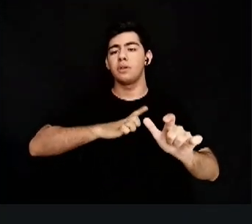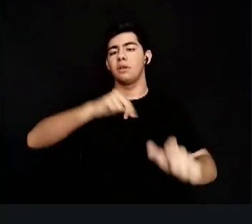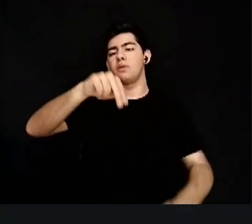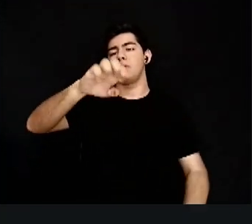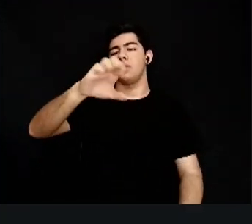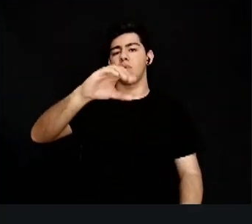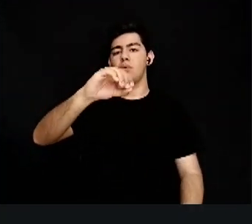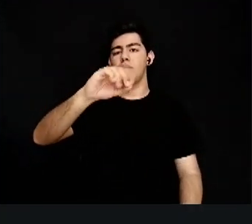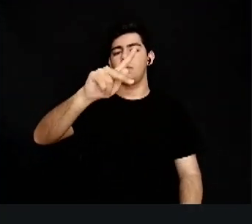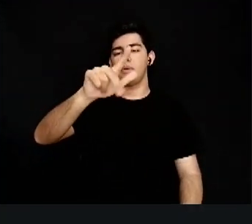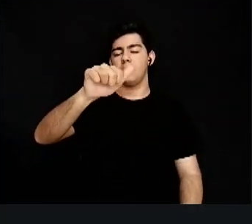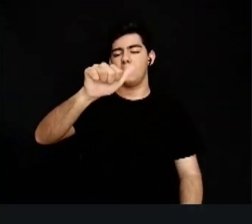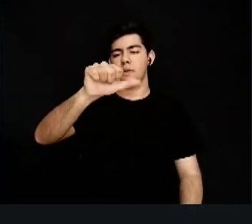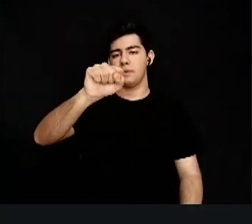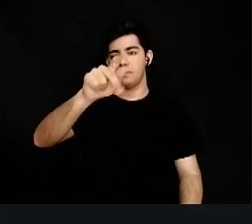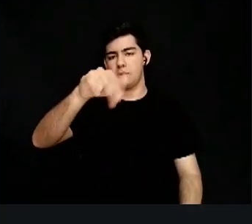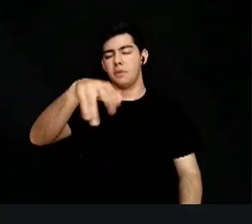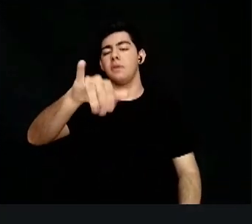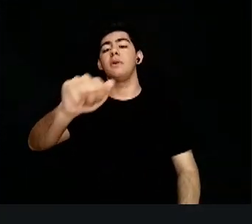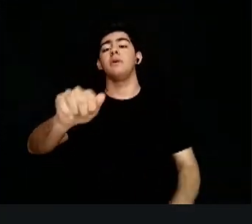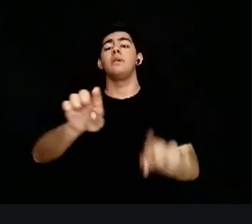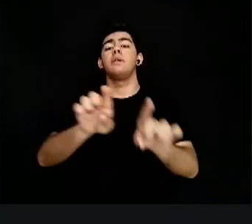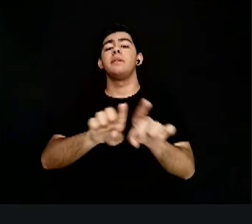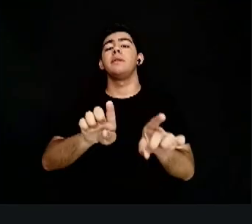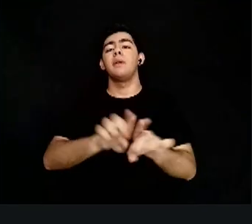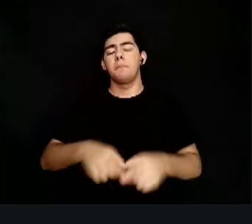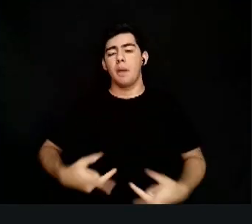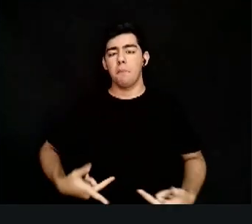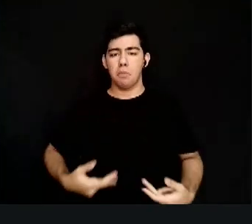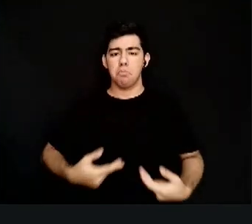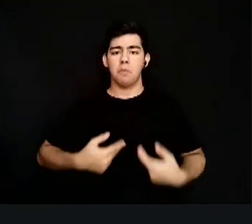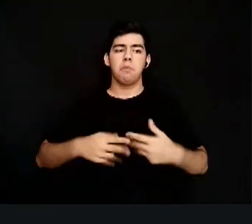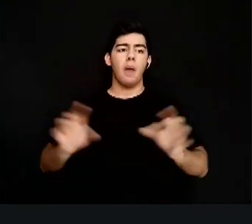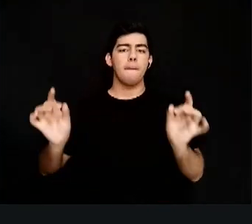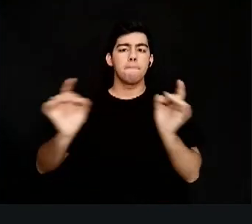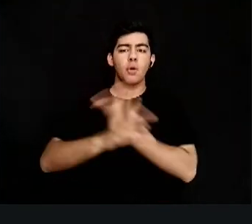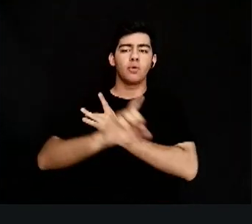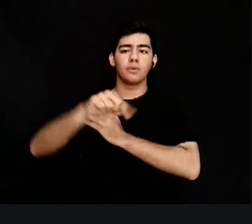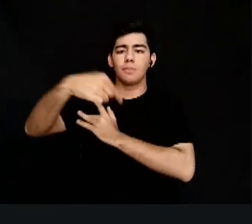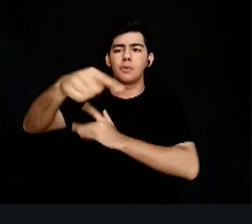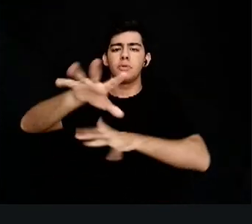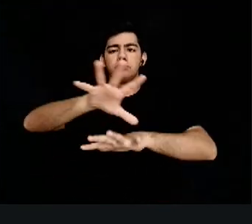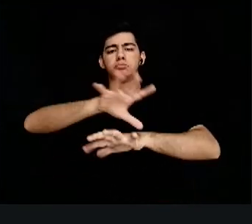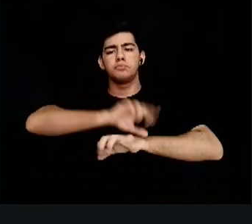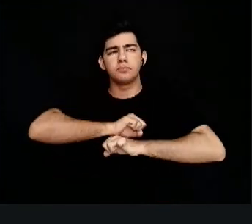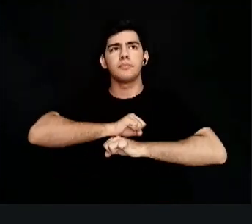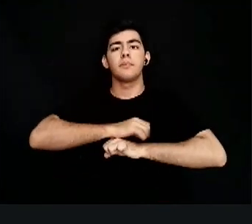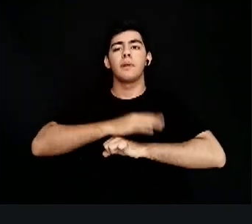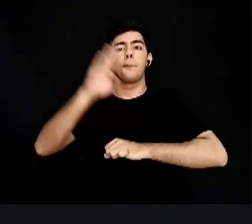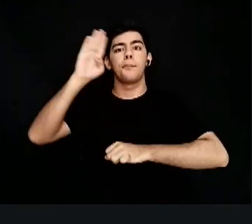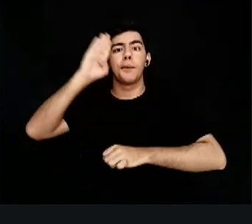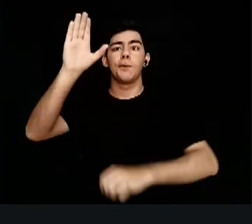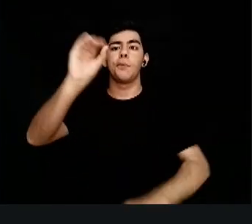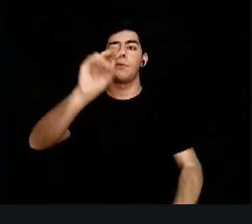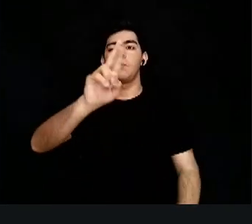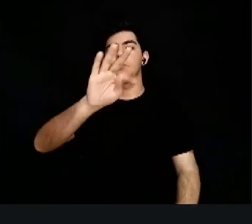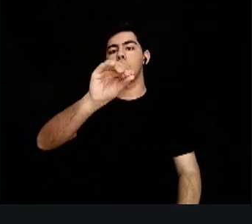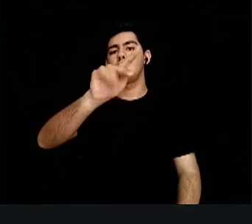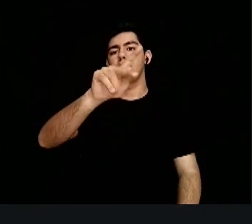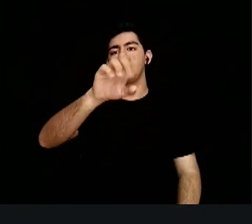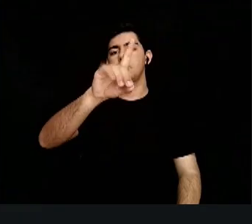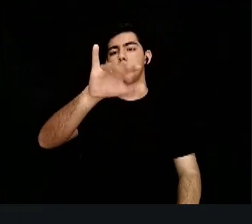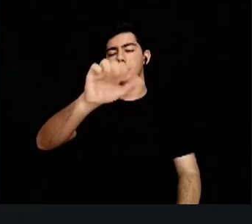têm neoplasias, que estão em tratamento oncológico, pós-operatórios de cirurgias, né, principalmente ortopédicas, mas